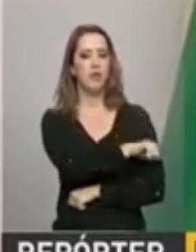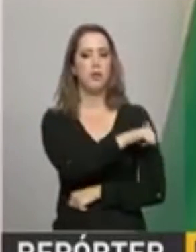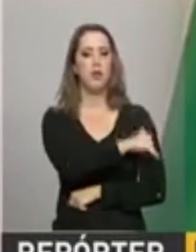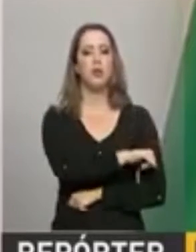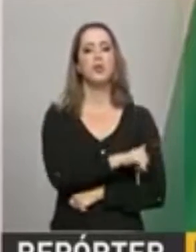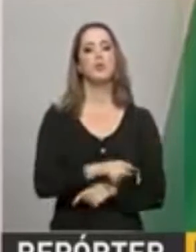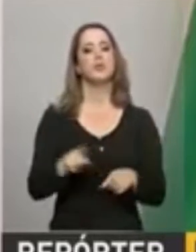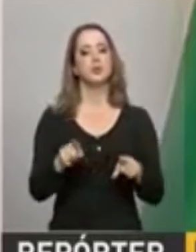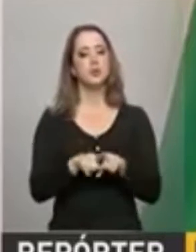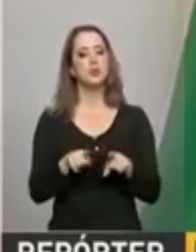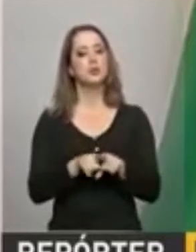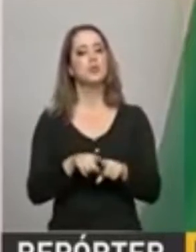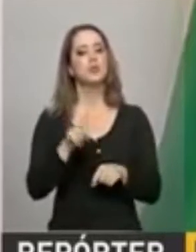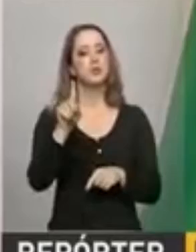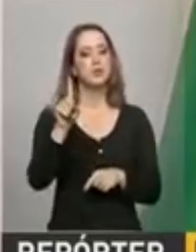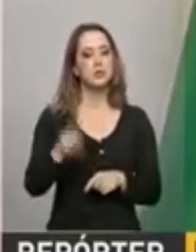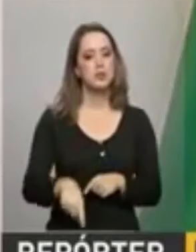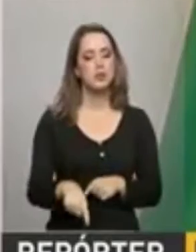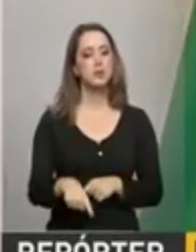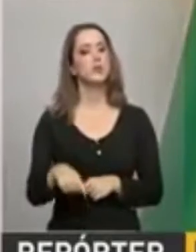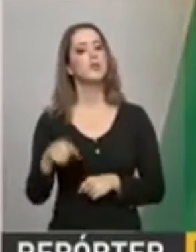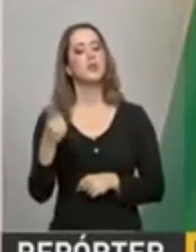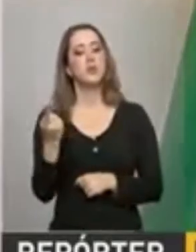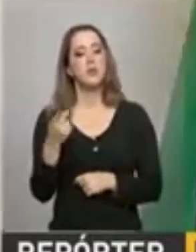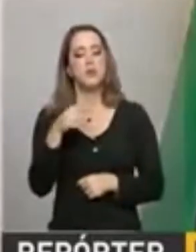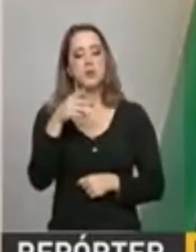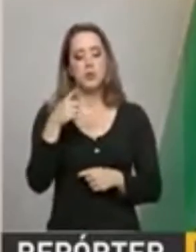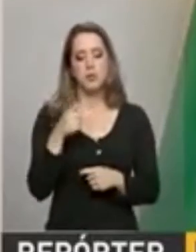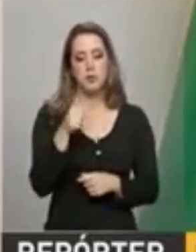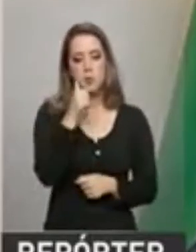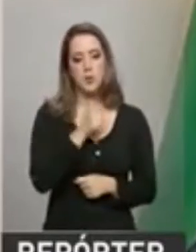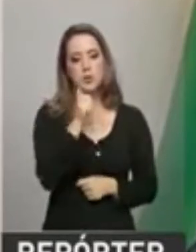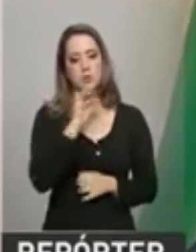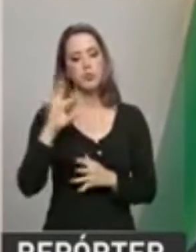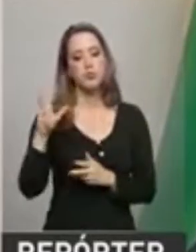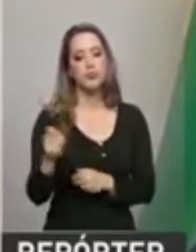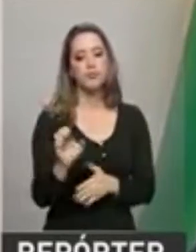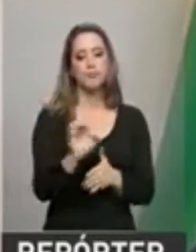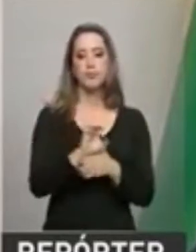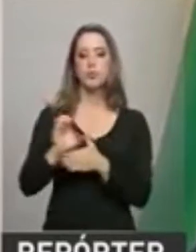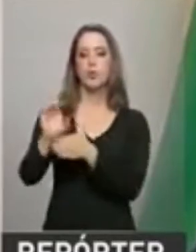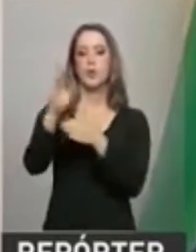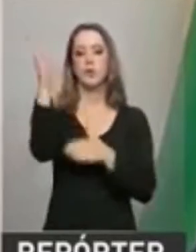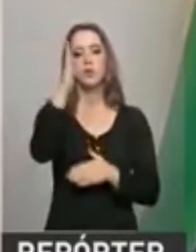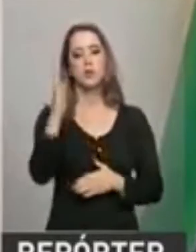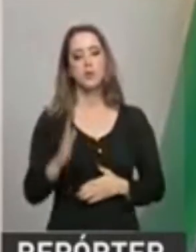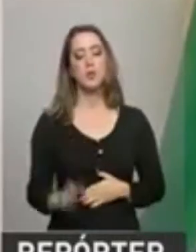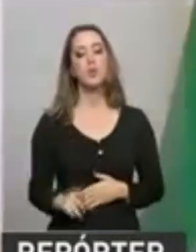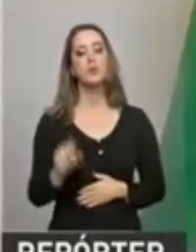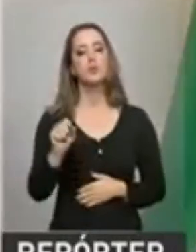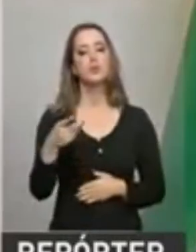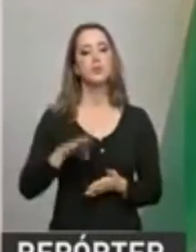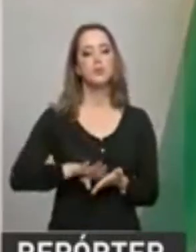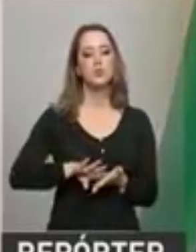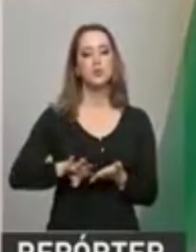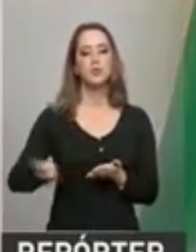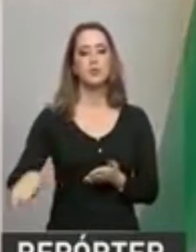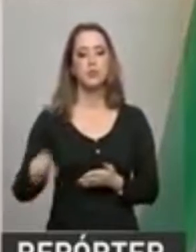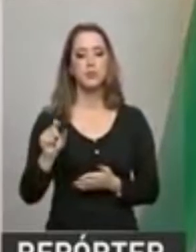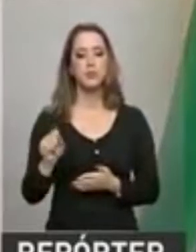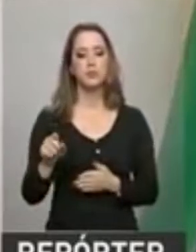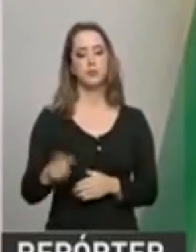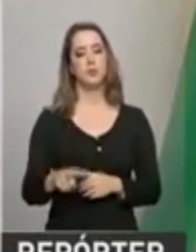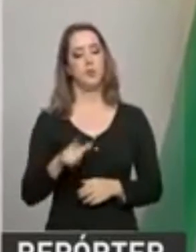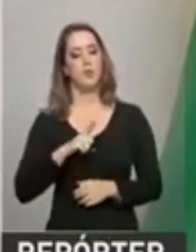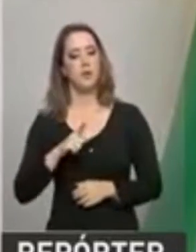permanente em relação à mulher, em todos os estados brasileiros. De fora parte ainda